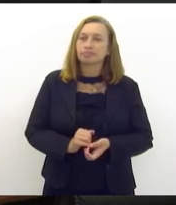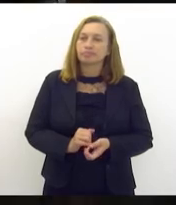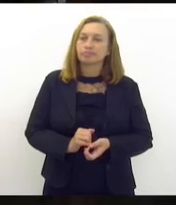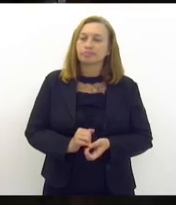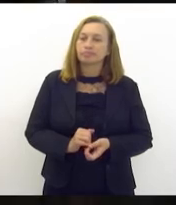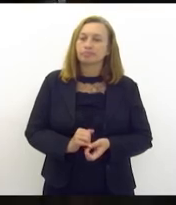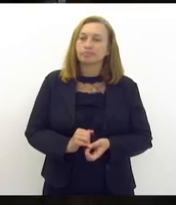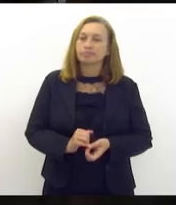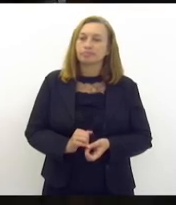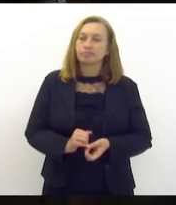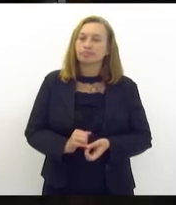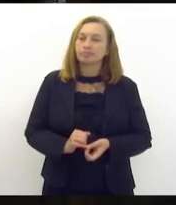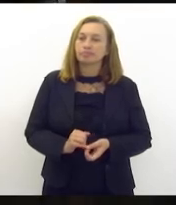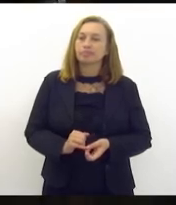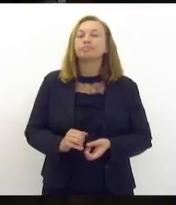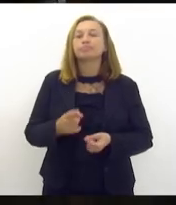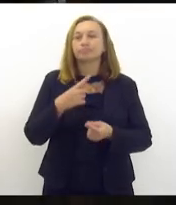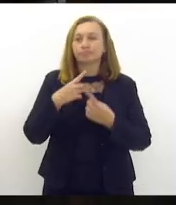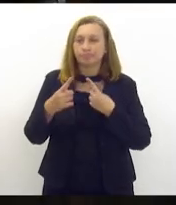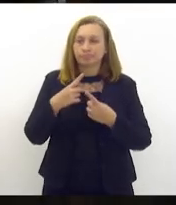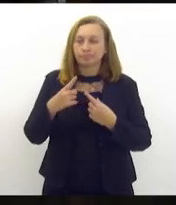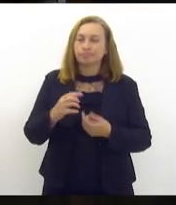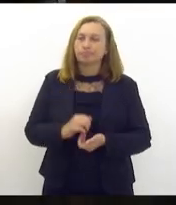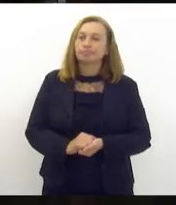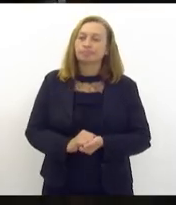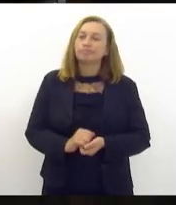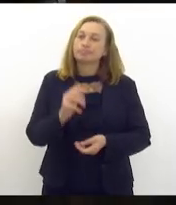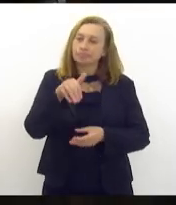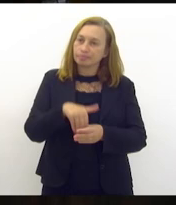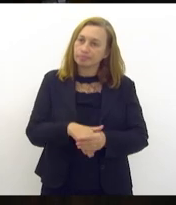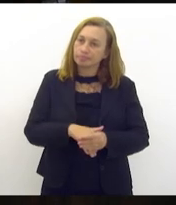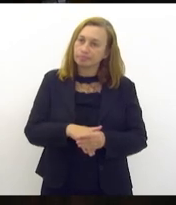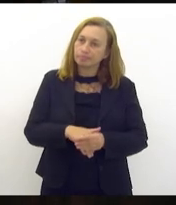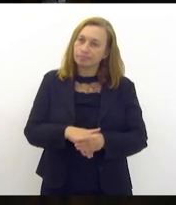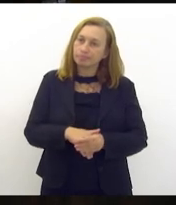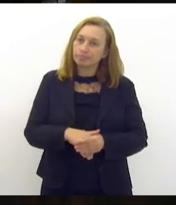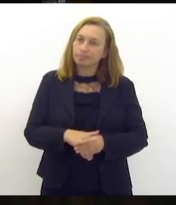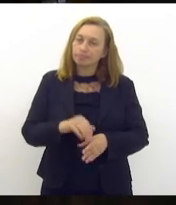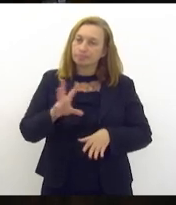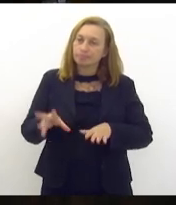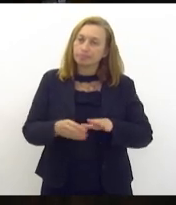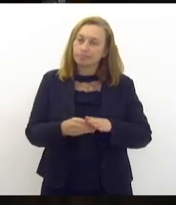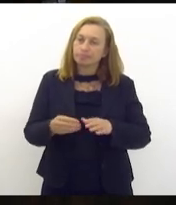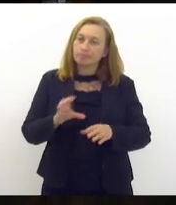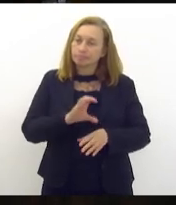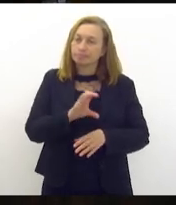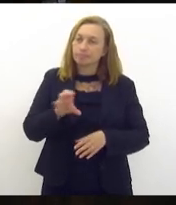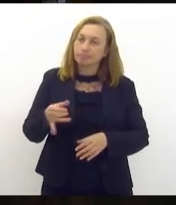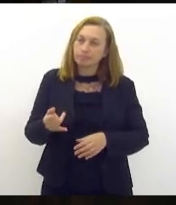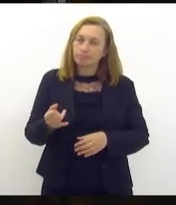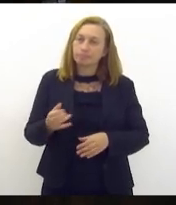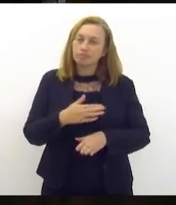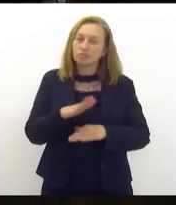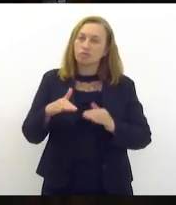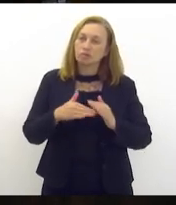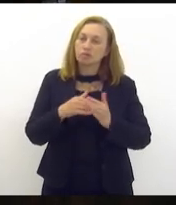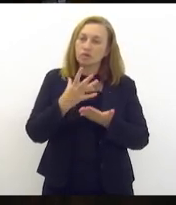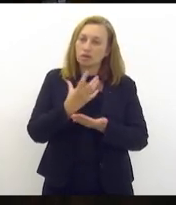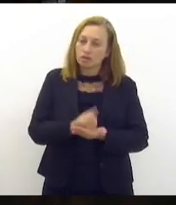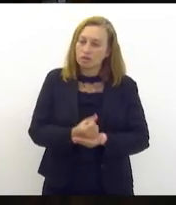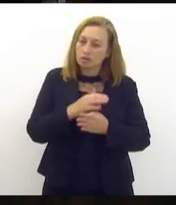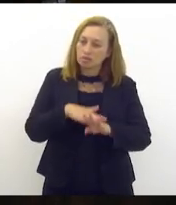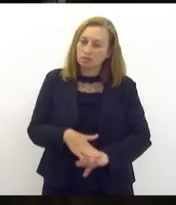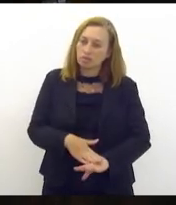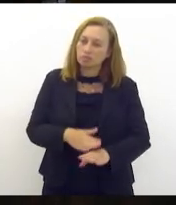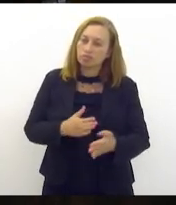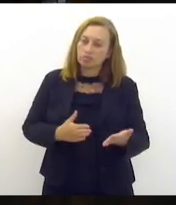Com parecer emitido, em votação, é a emenda da CCJ. Senhores que aprovam,